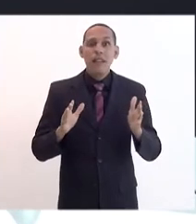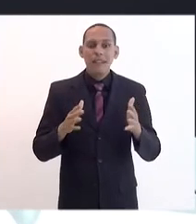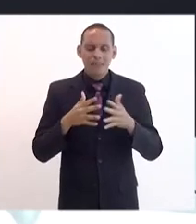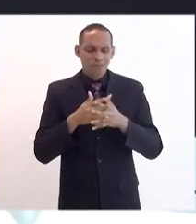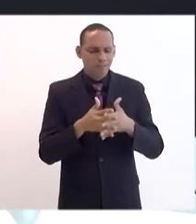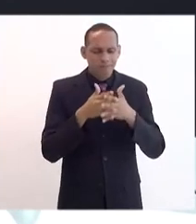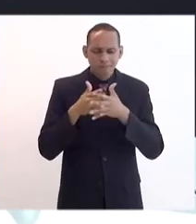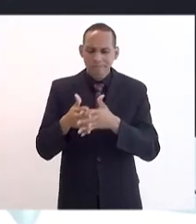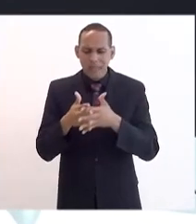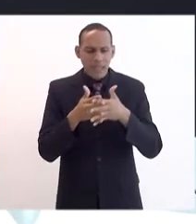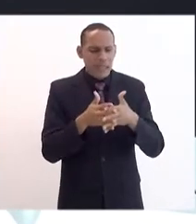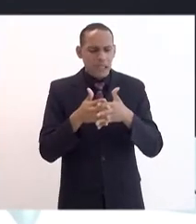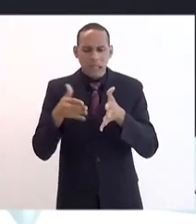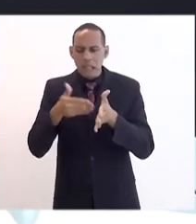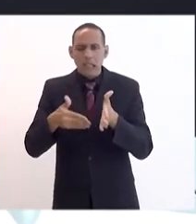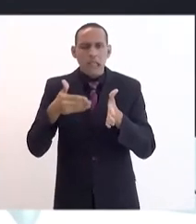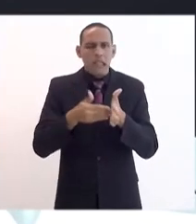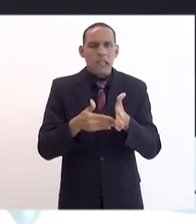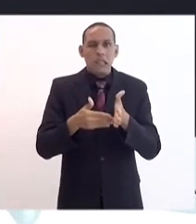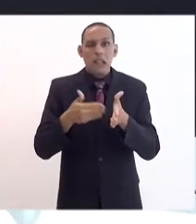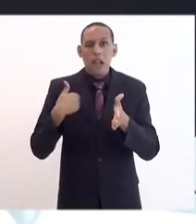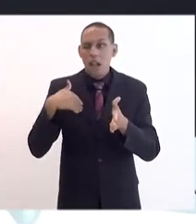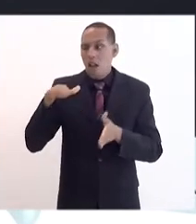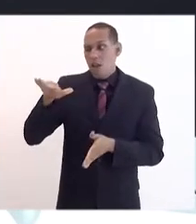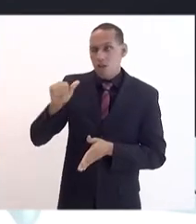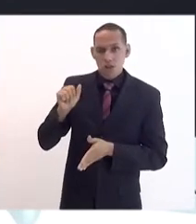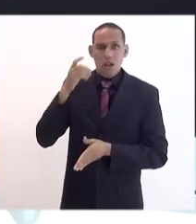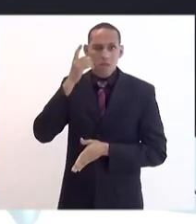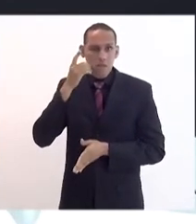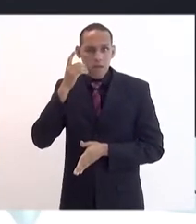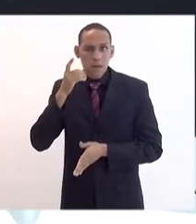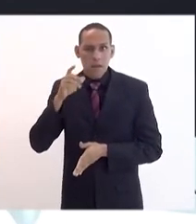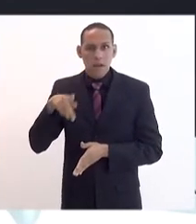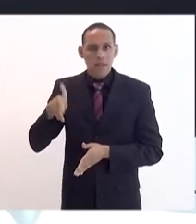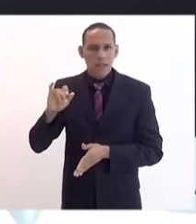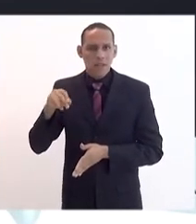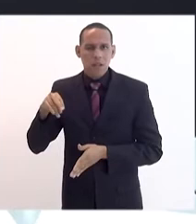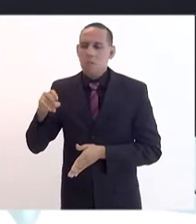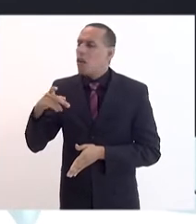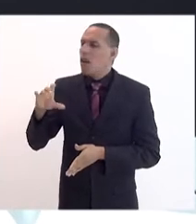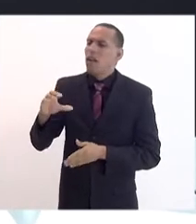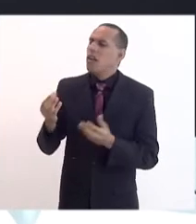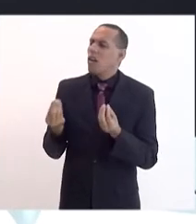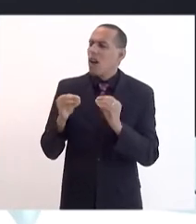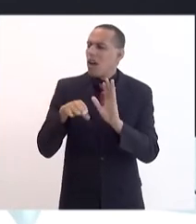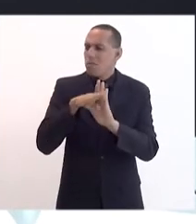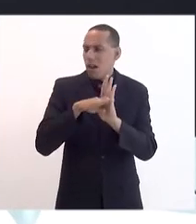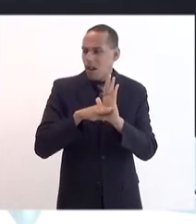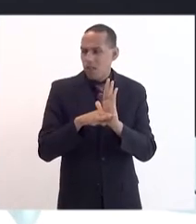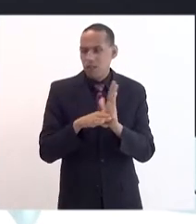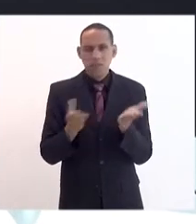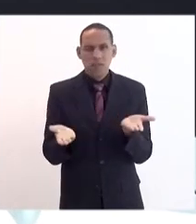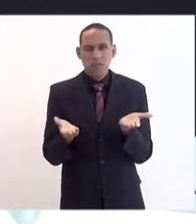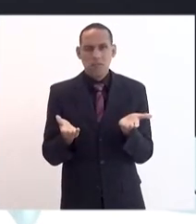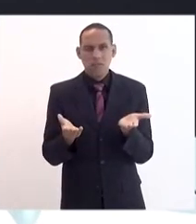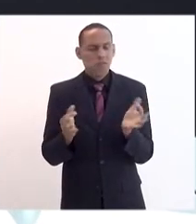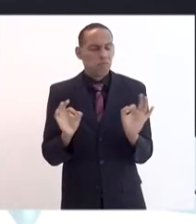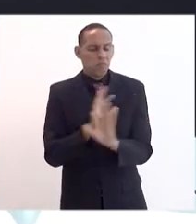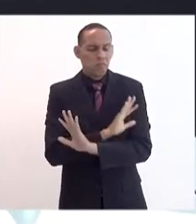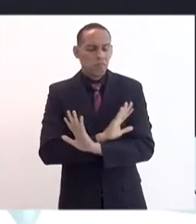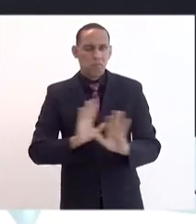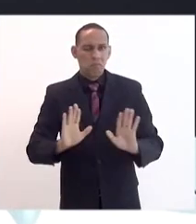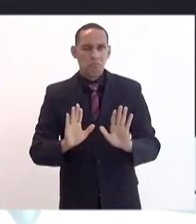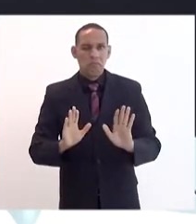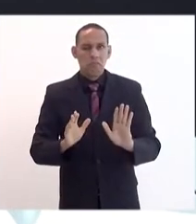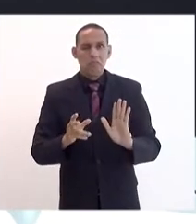impasse. Eu chamei o Knoploch, falei, Knoploch, bota em pauta, está resolvida a questão,